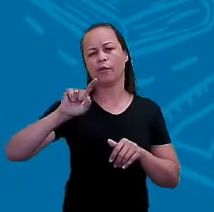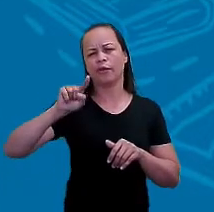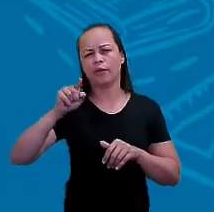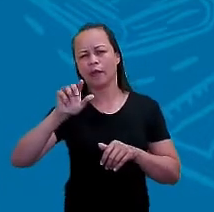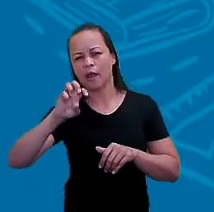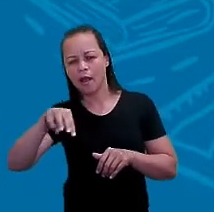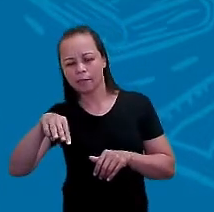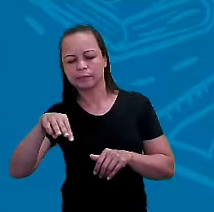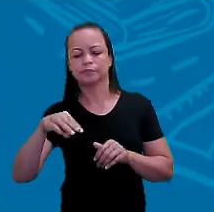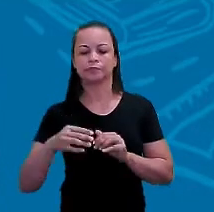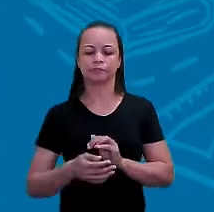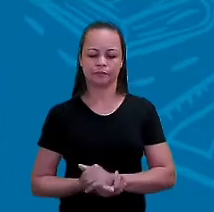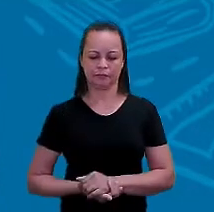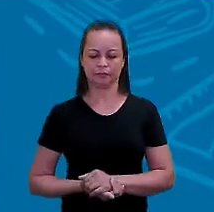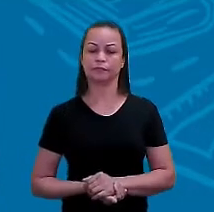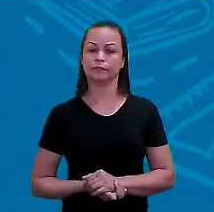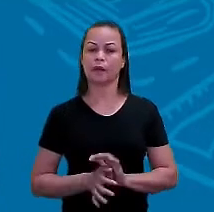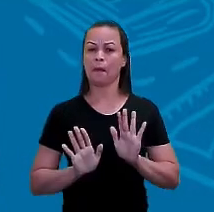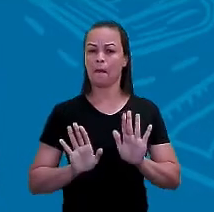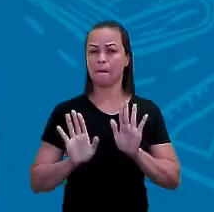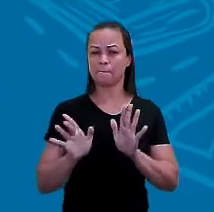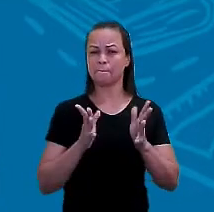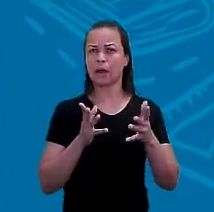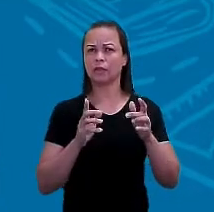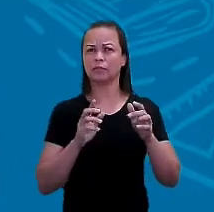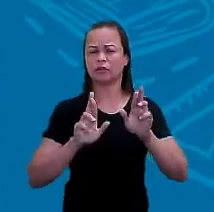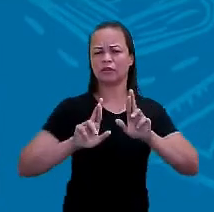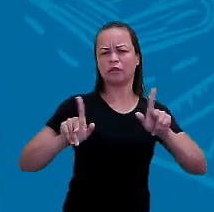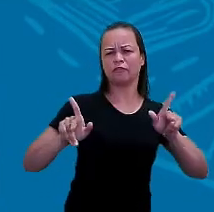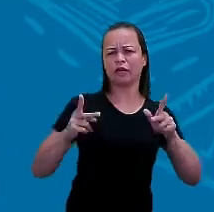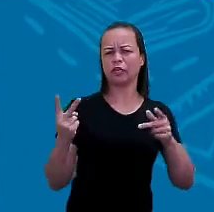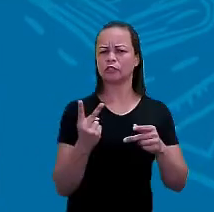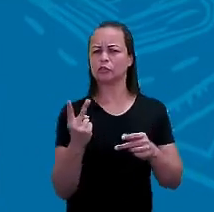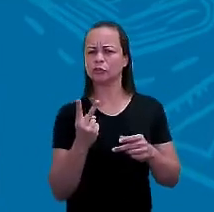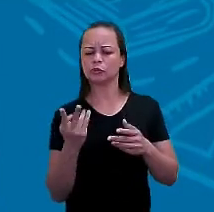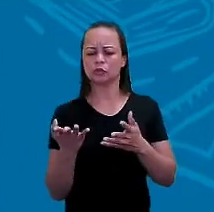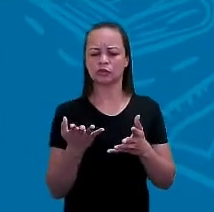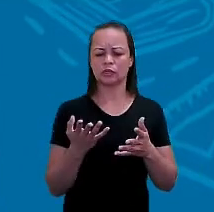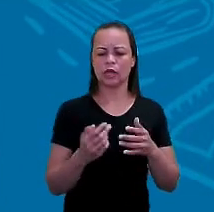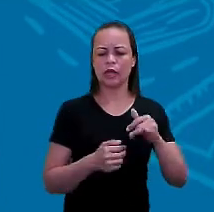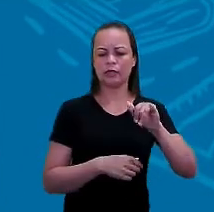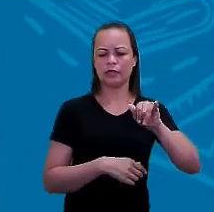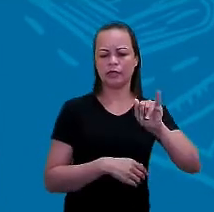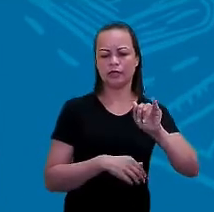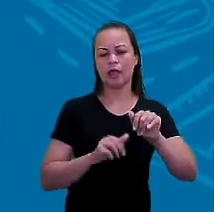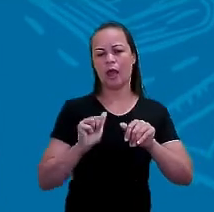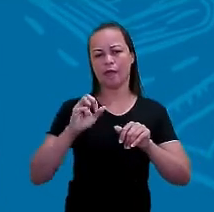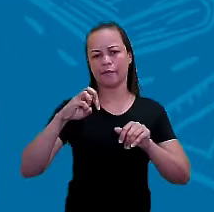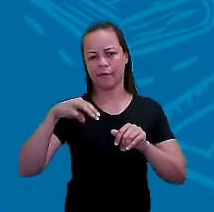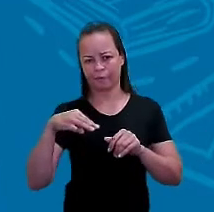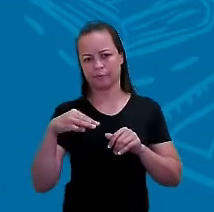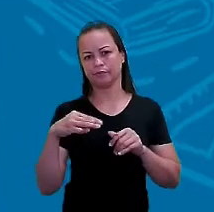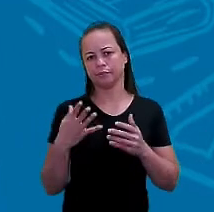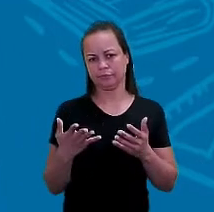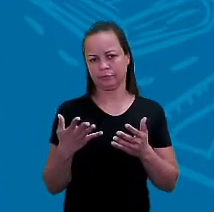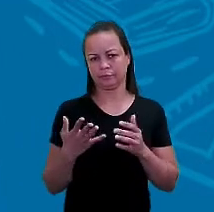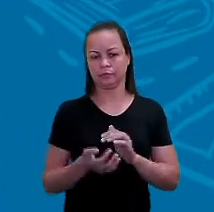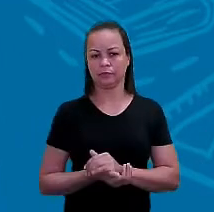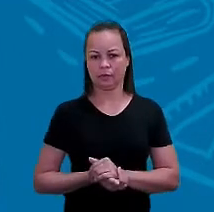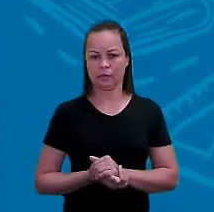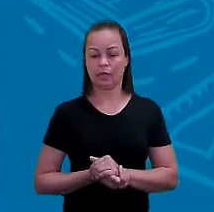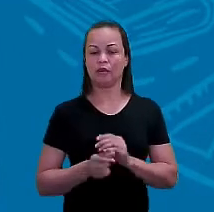I am ou I am. Mas, Mr. Assis, qual é a diferença entre I am e I am? I am é a